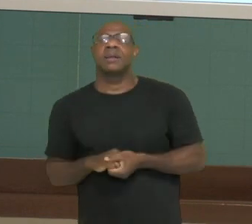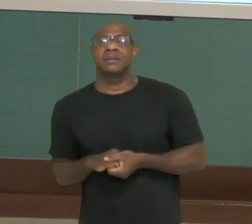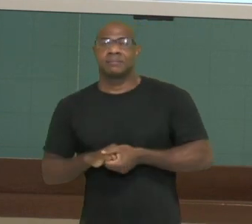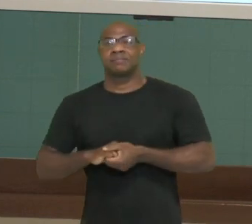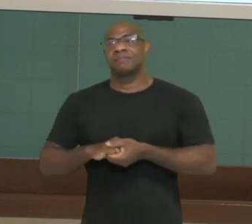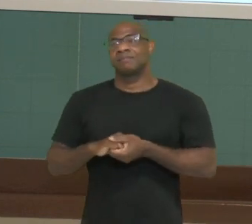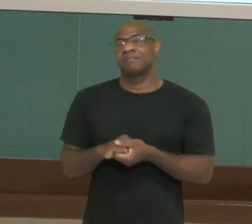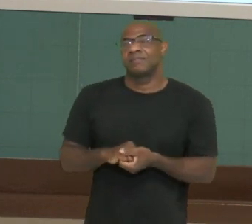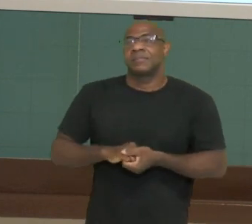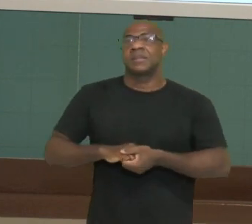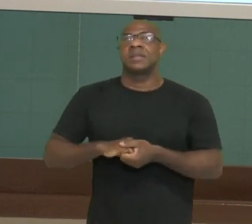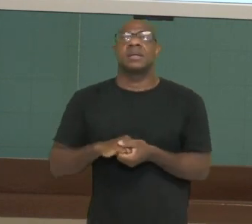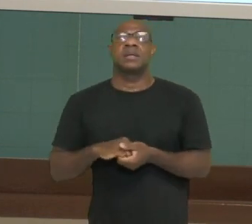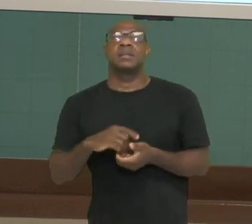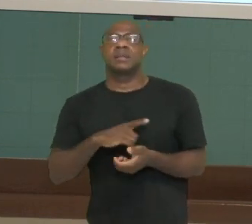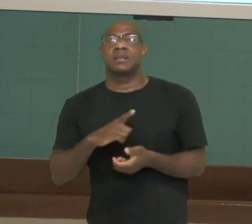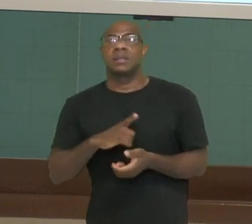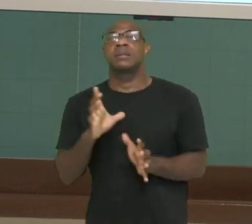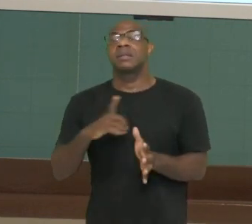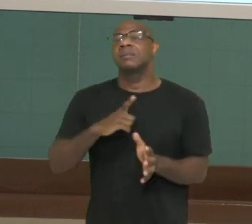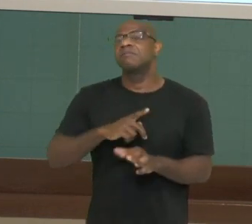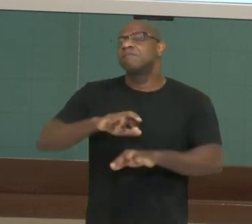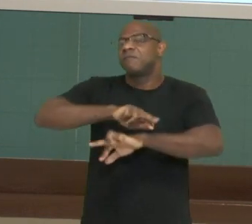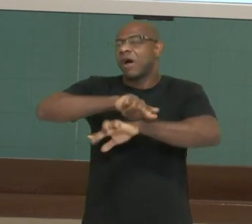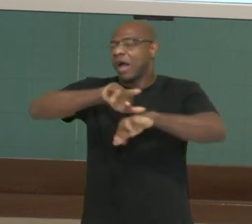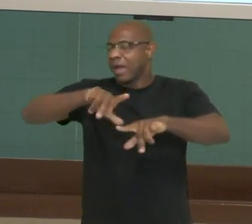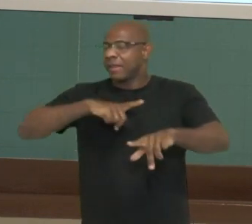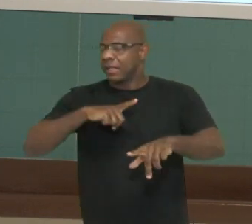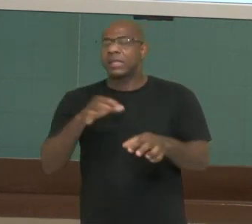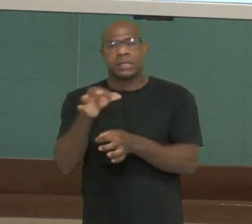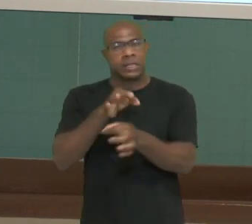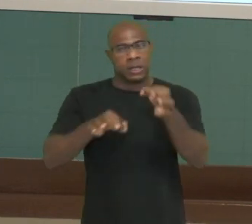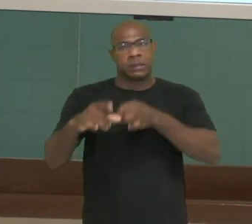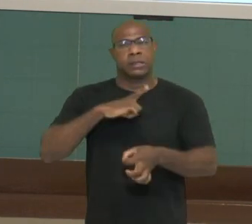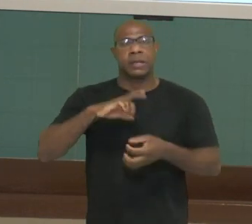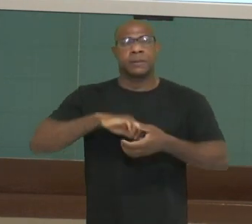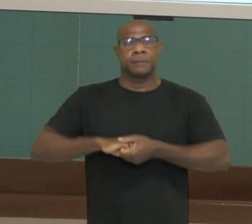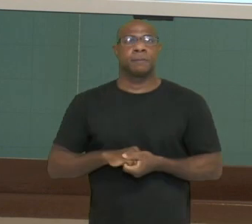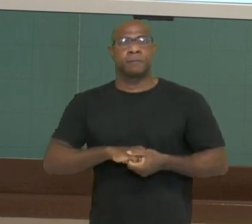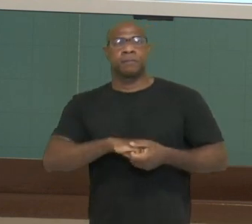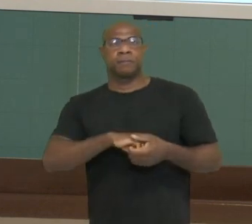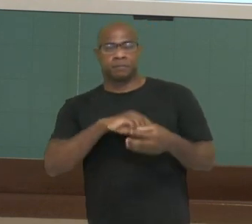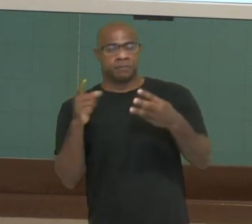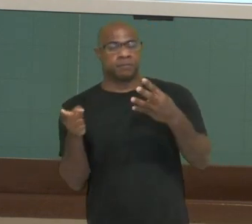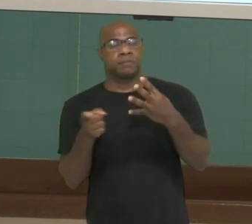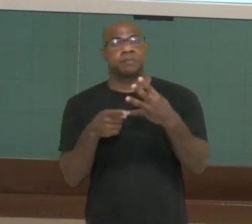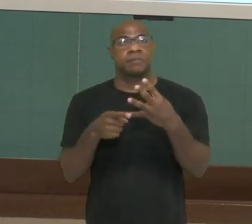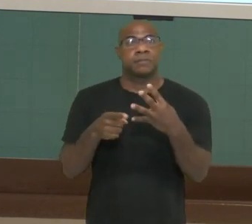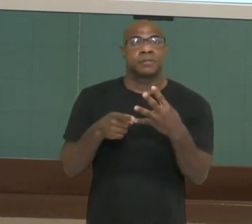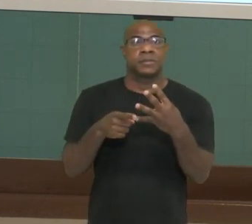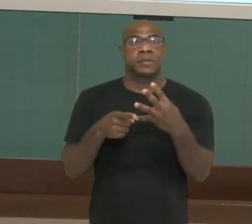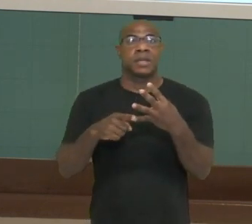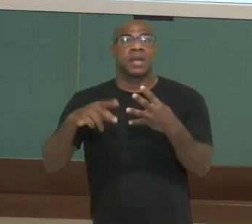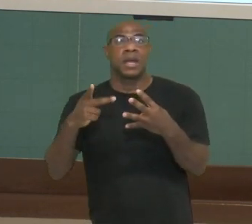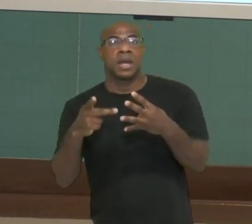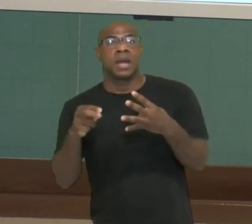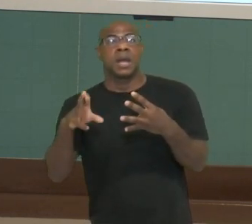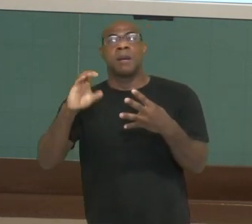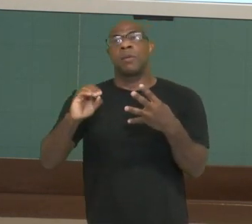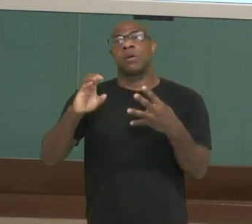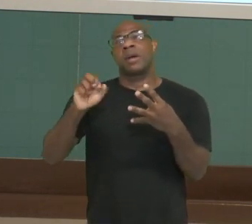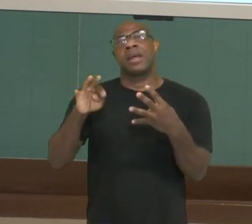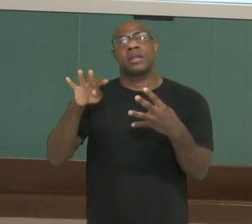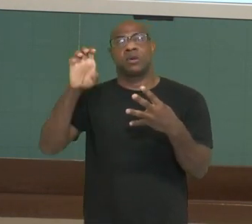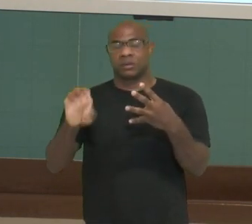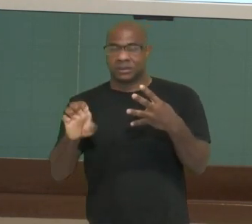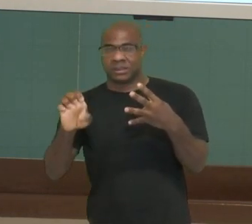ou multicelulares são seres que possuem muitas células. Célula procarionte, como